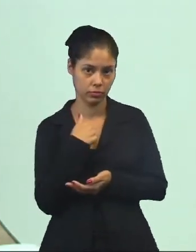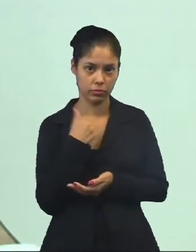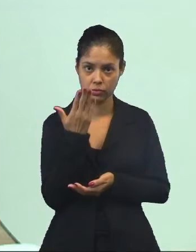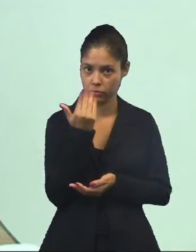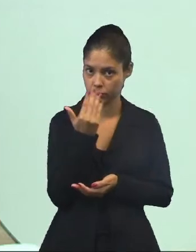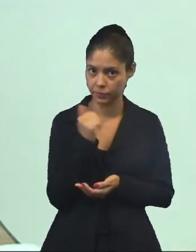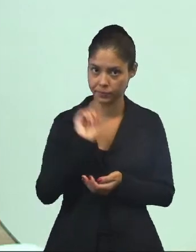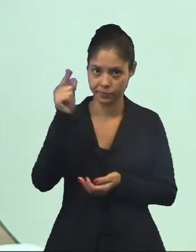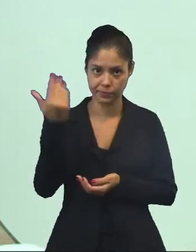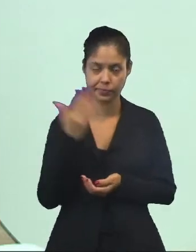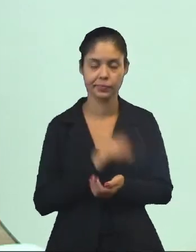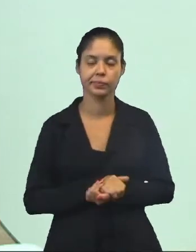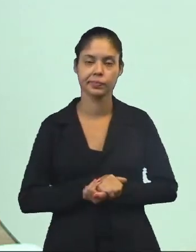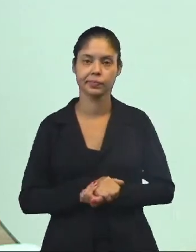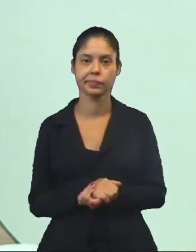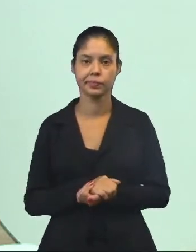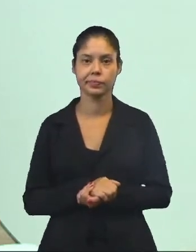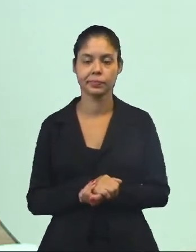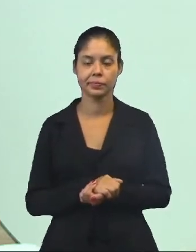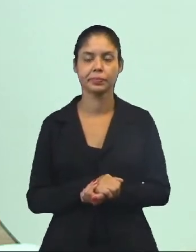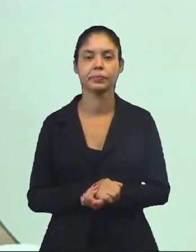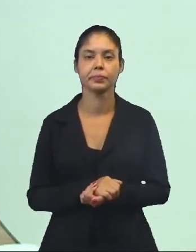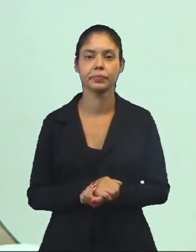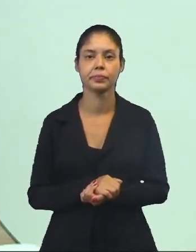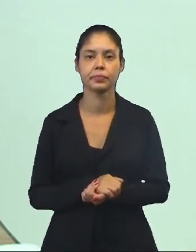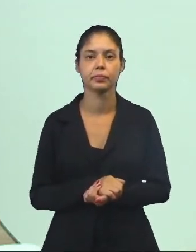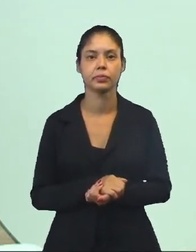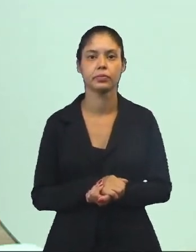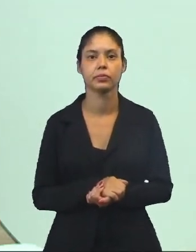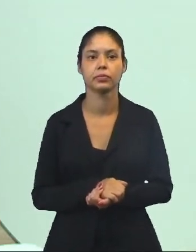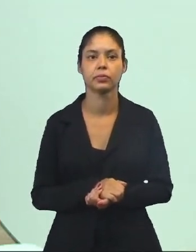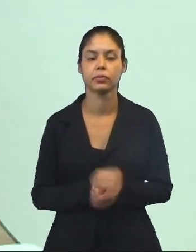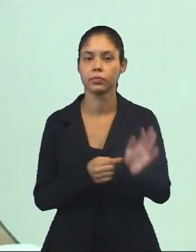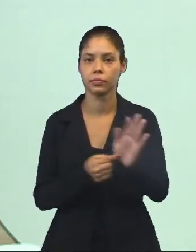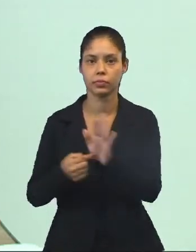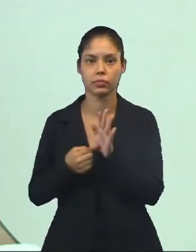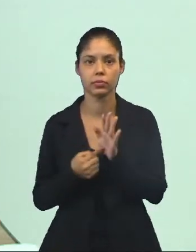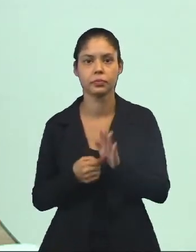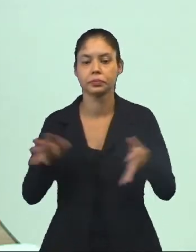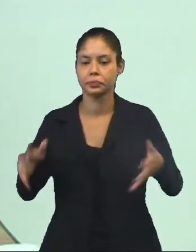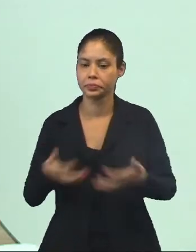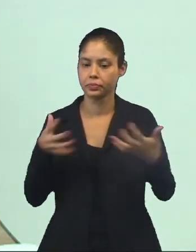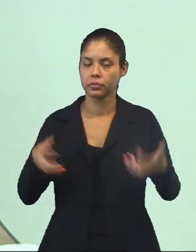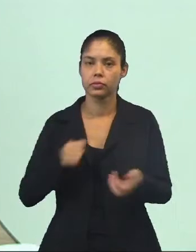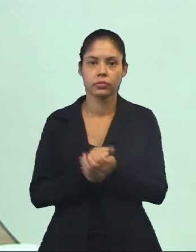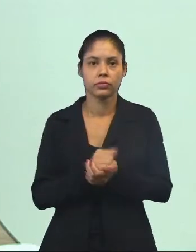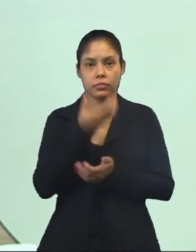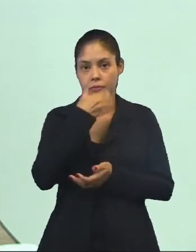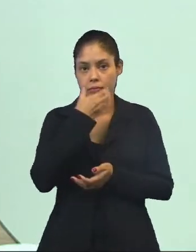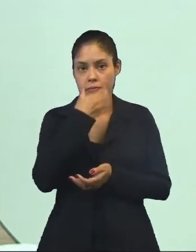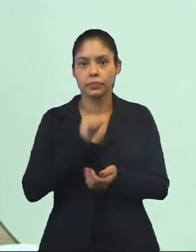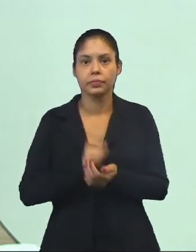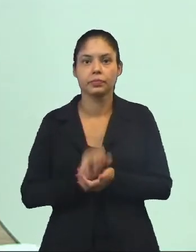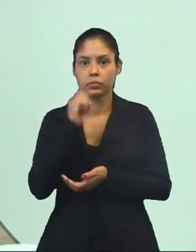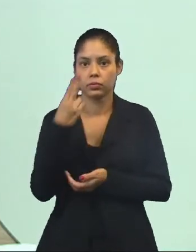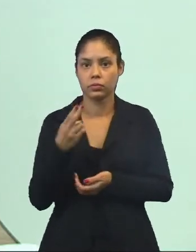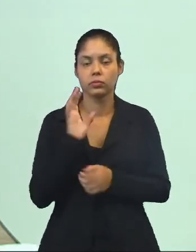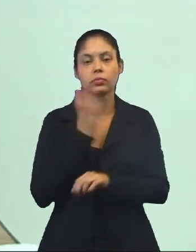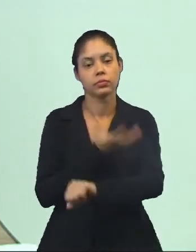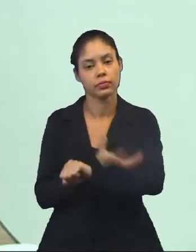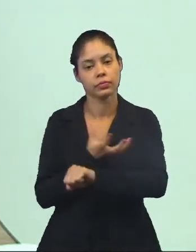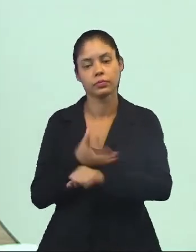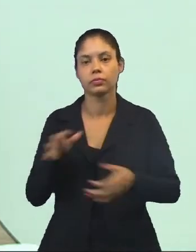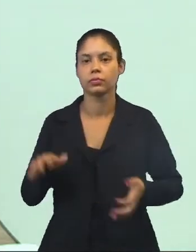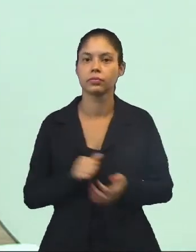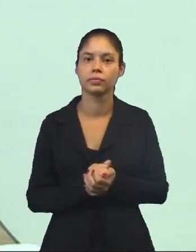consumo aquele elemento, né? Aquele alimento que eu estou me referindo, seja um legume, ou uma fruta, ou uma verdura,